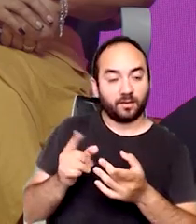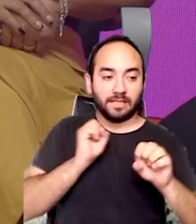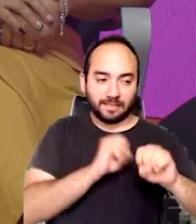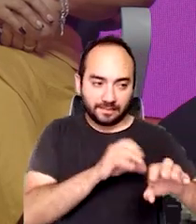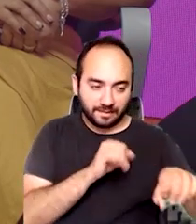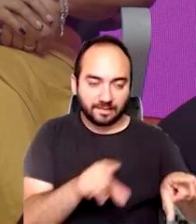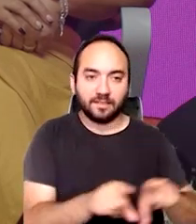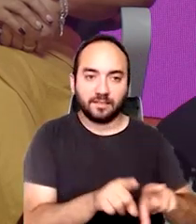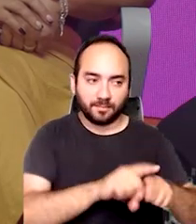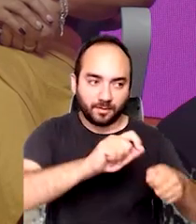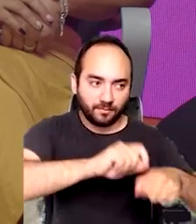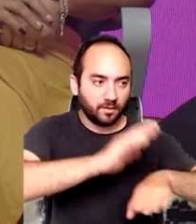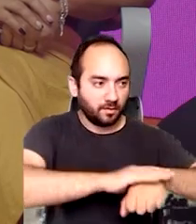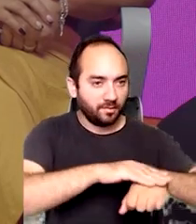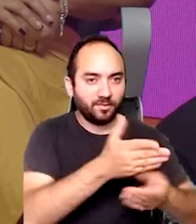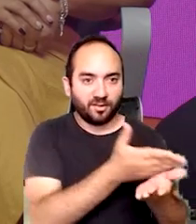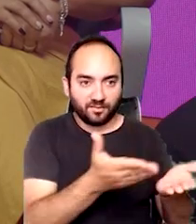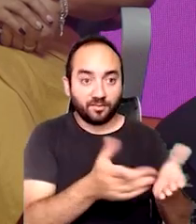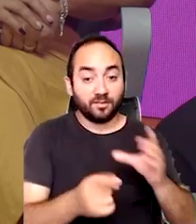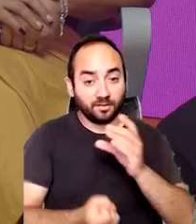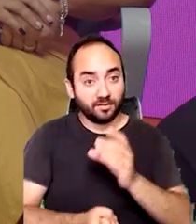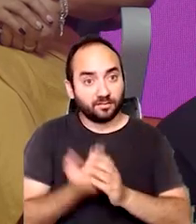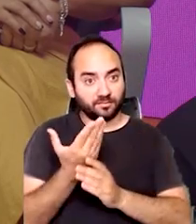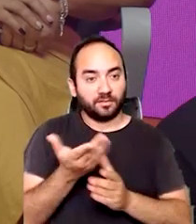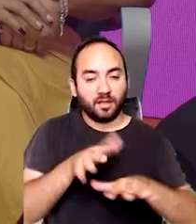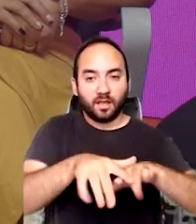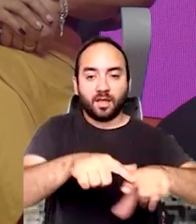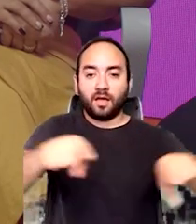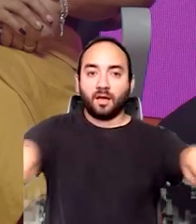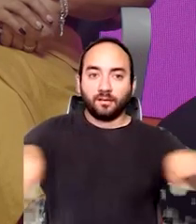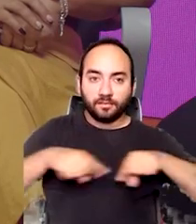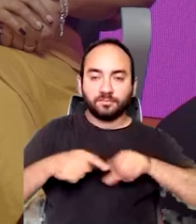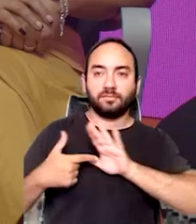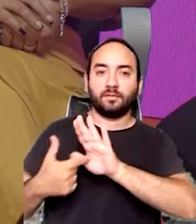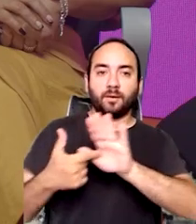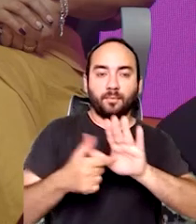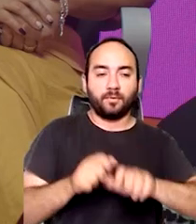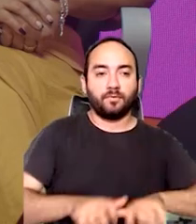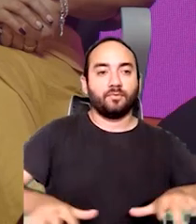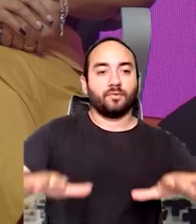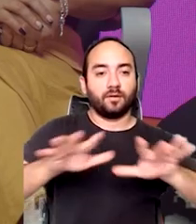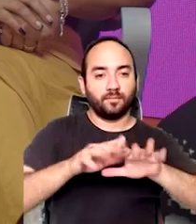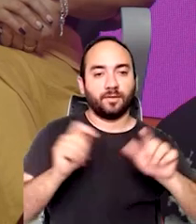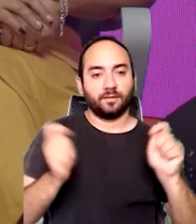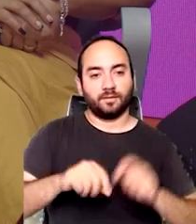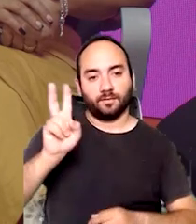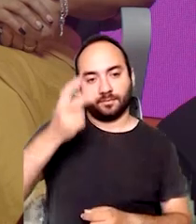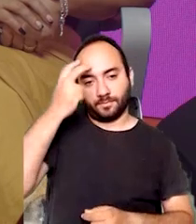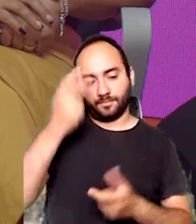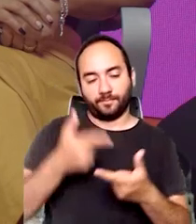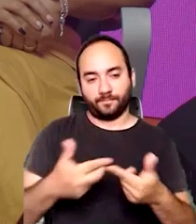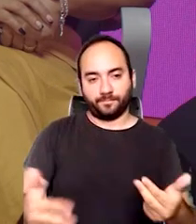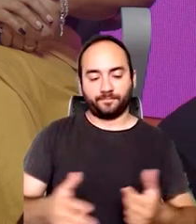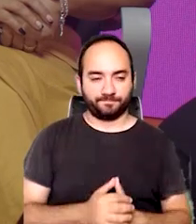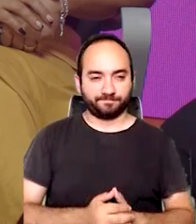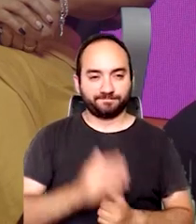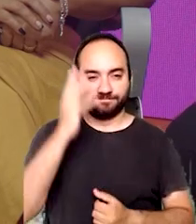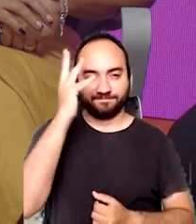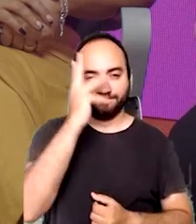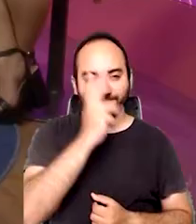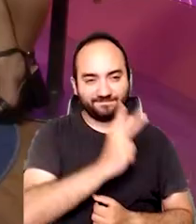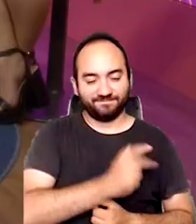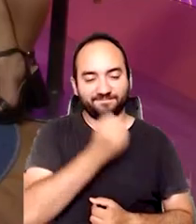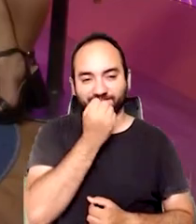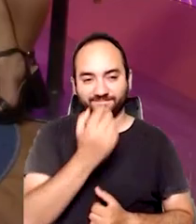móveis ensinando as pessoas a fazer e também criando esses ambientes de de expansão de repertório cultural